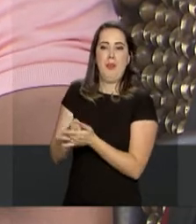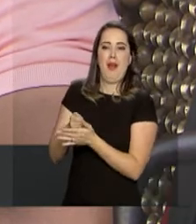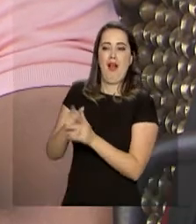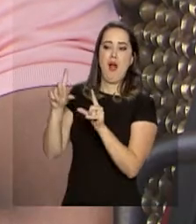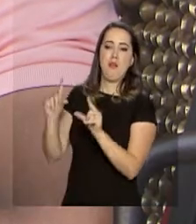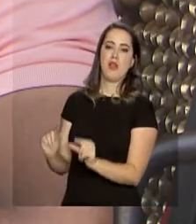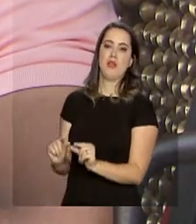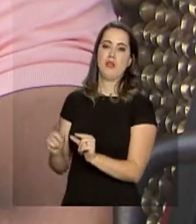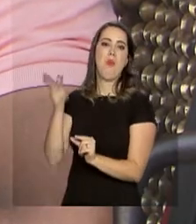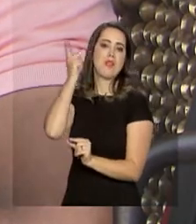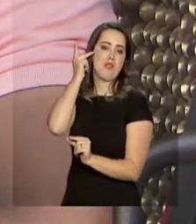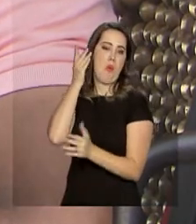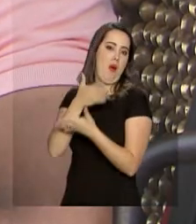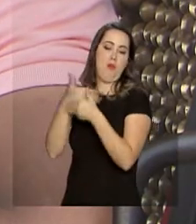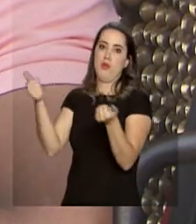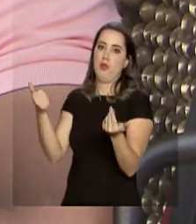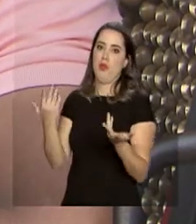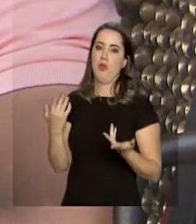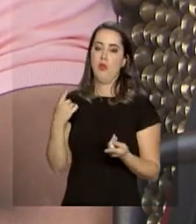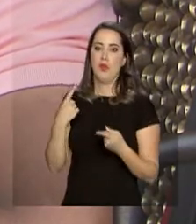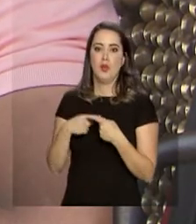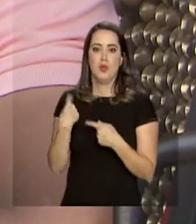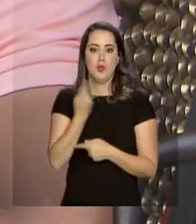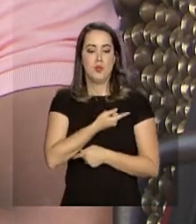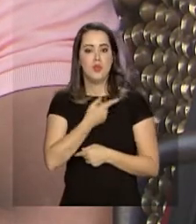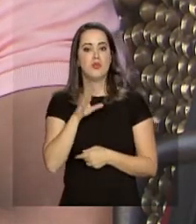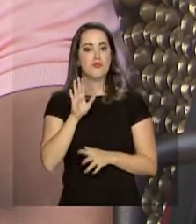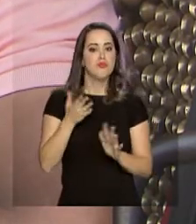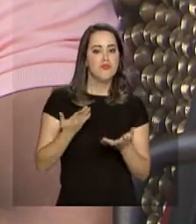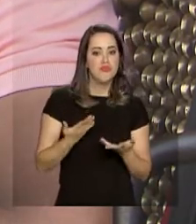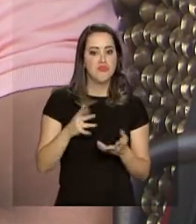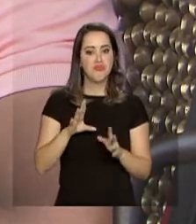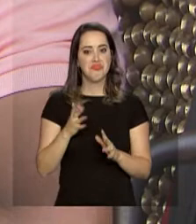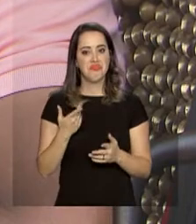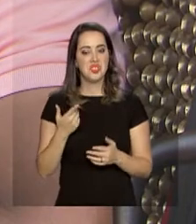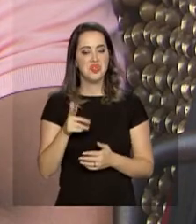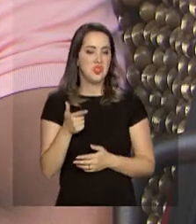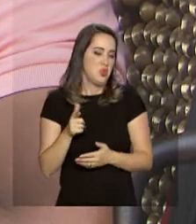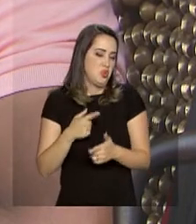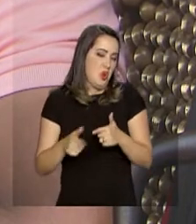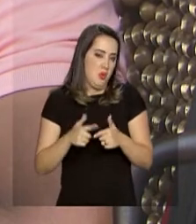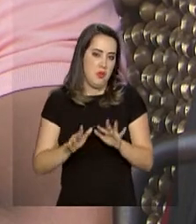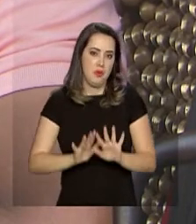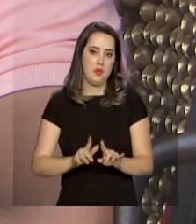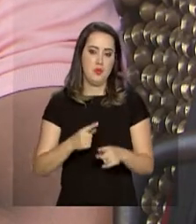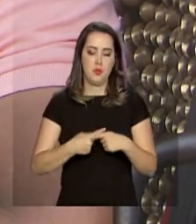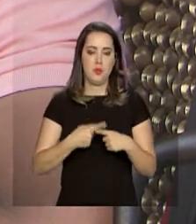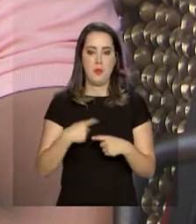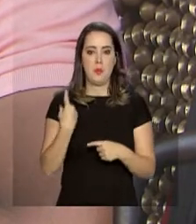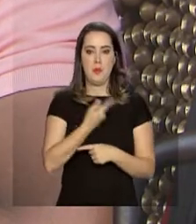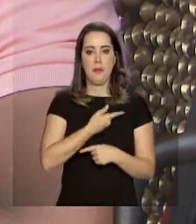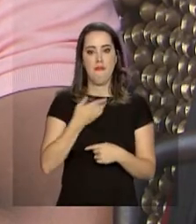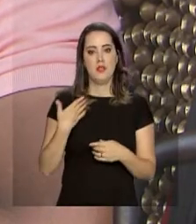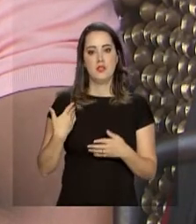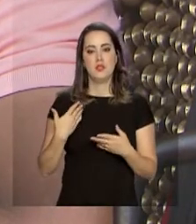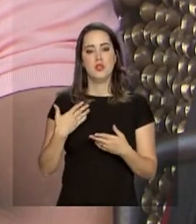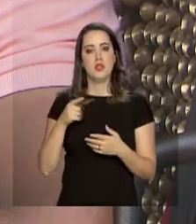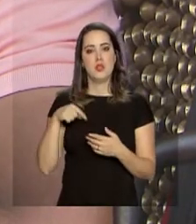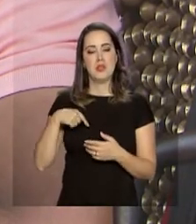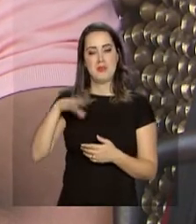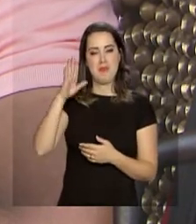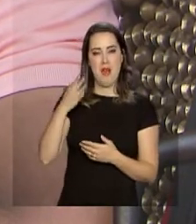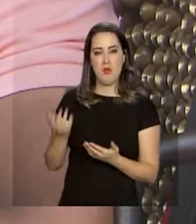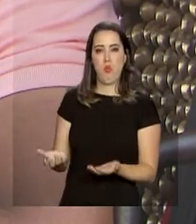para o estado de são paulo melhor ainda nem pra nós até que em um foi tanto porque nós ainda mais carregado